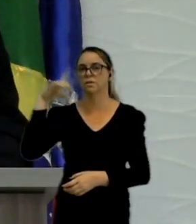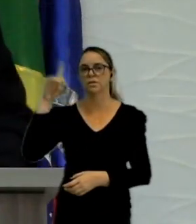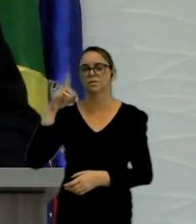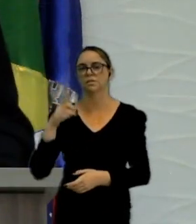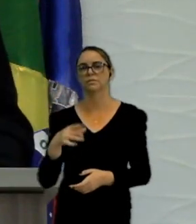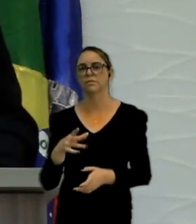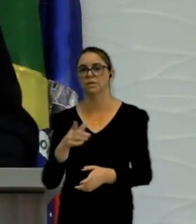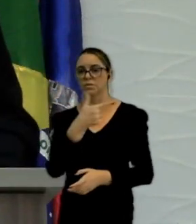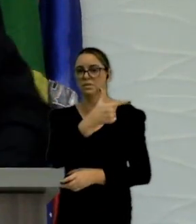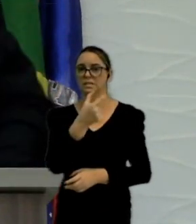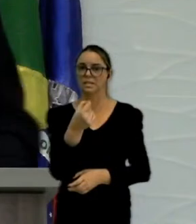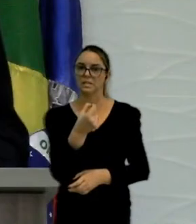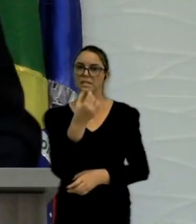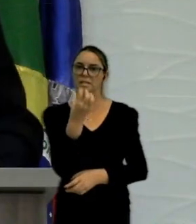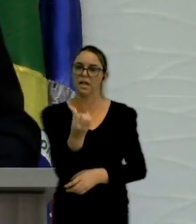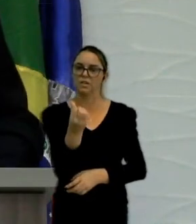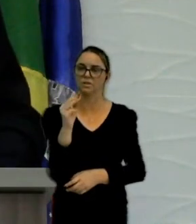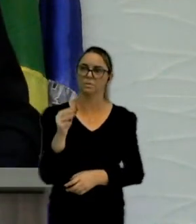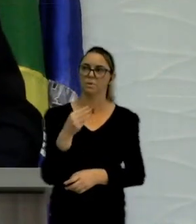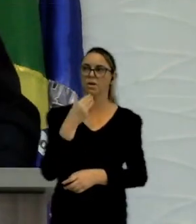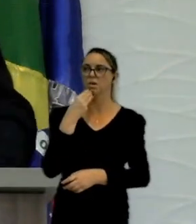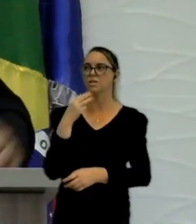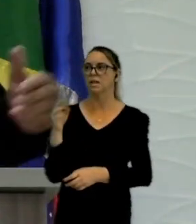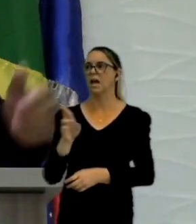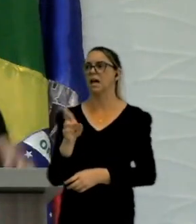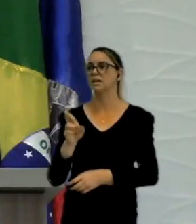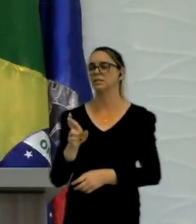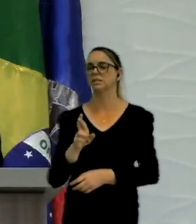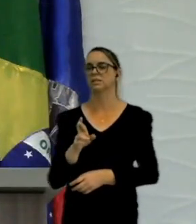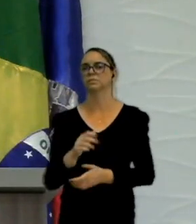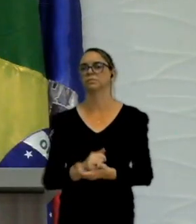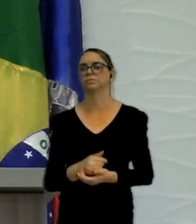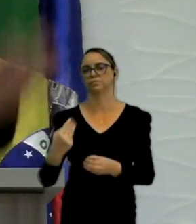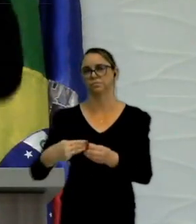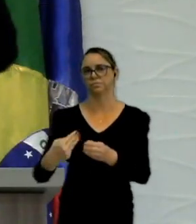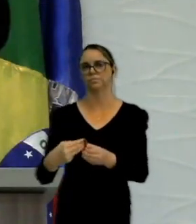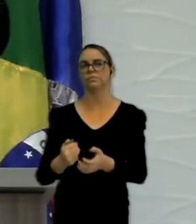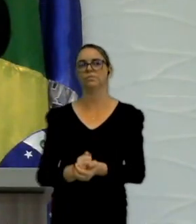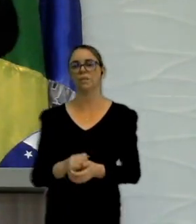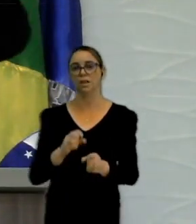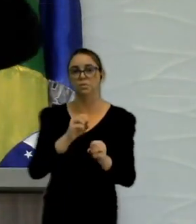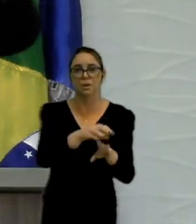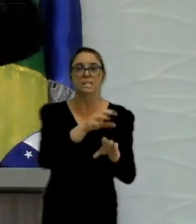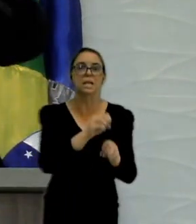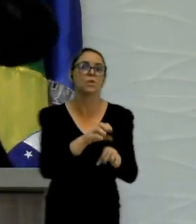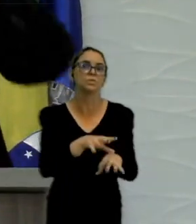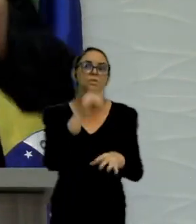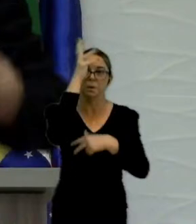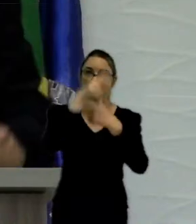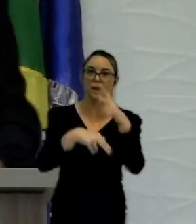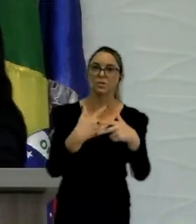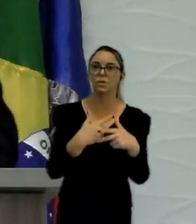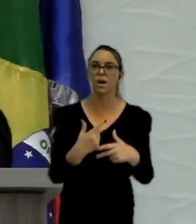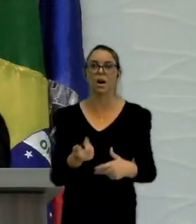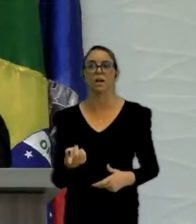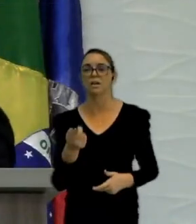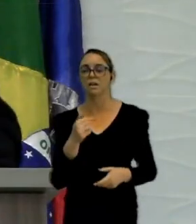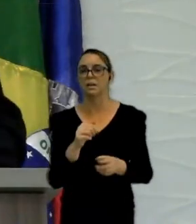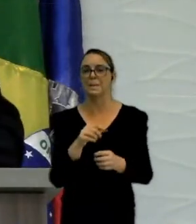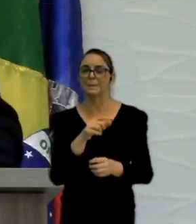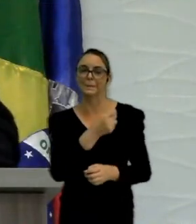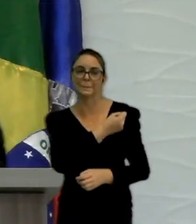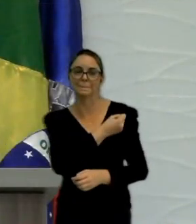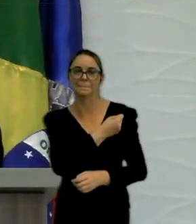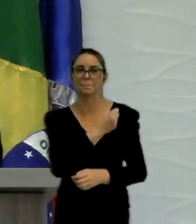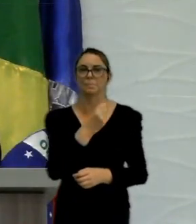reais. Arrecadação do município. Aí vem aqui a educação de São Bento. A educação de São Bento, nota vermelha pelo Tribunal de Contas.